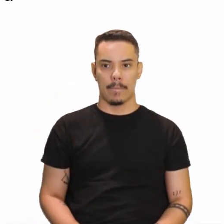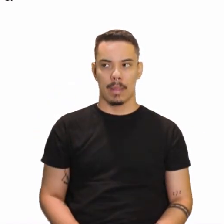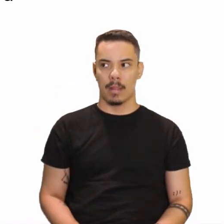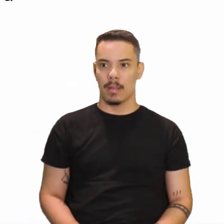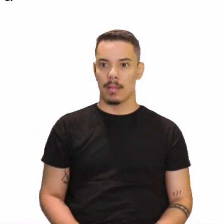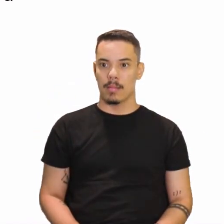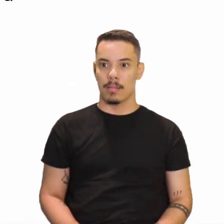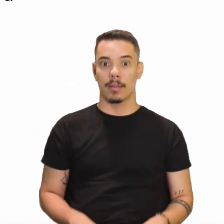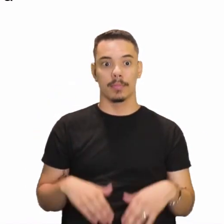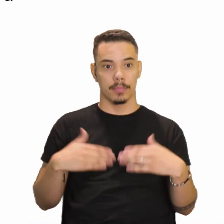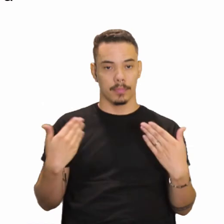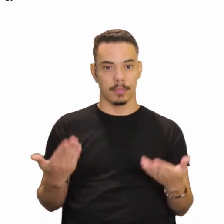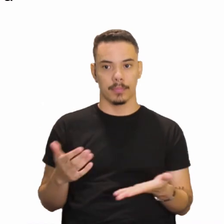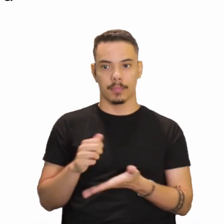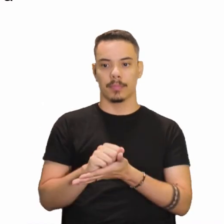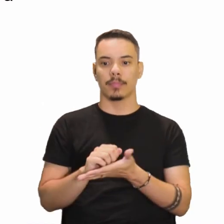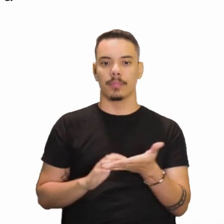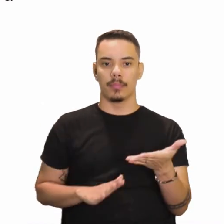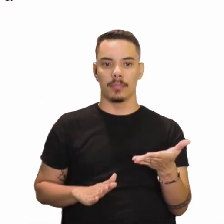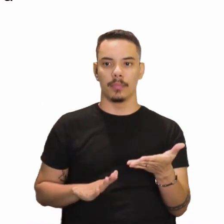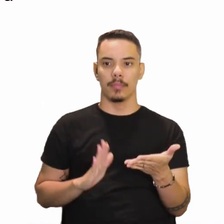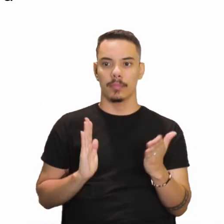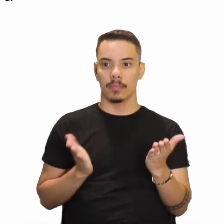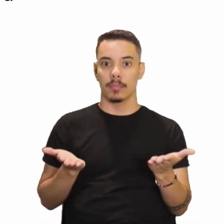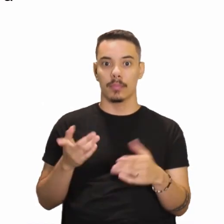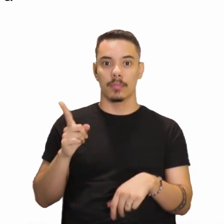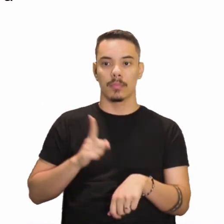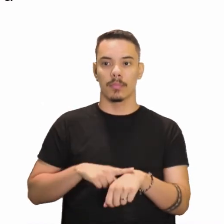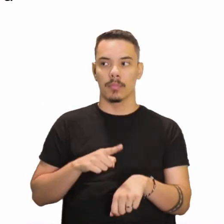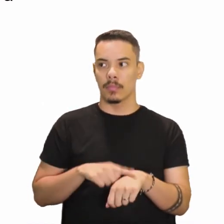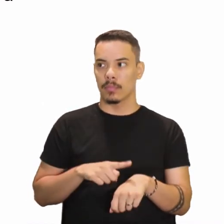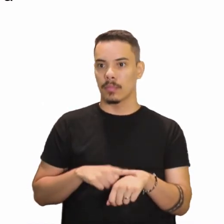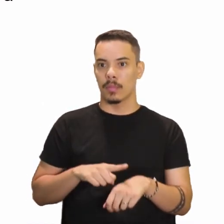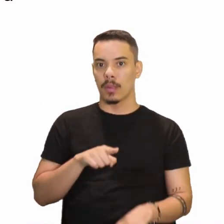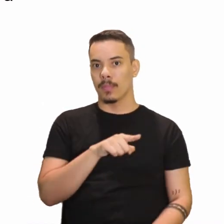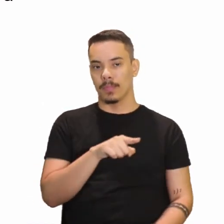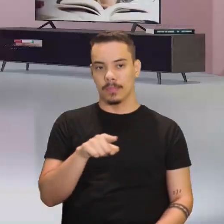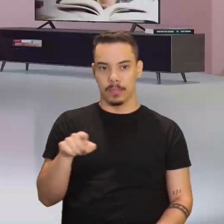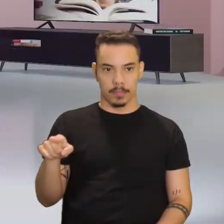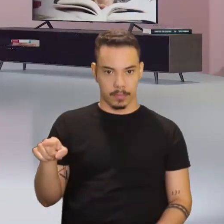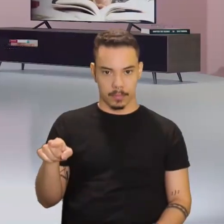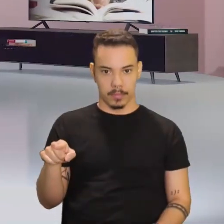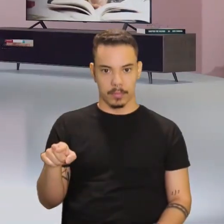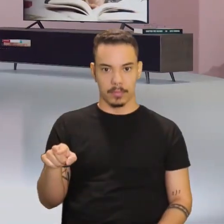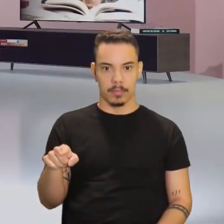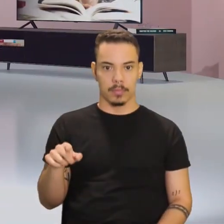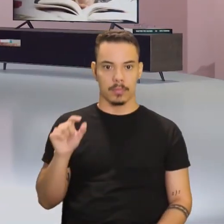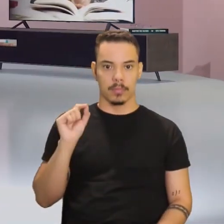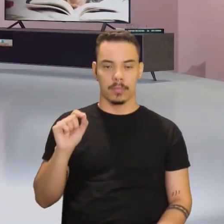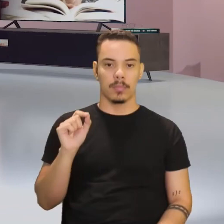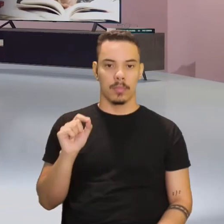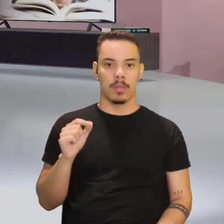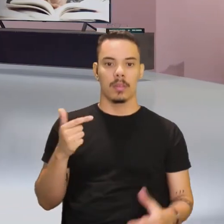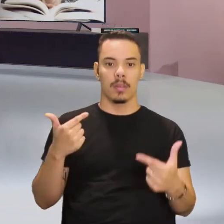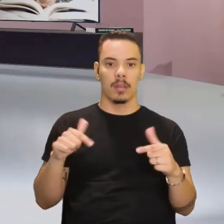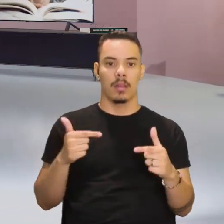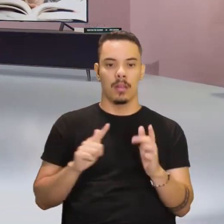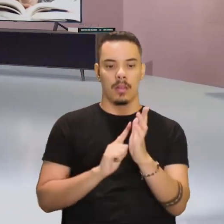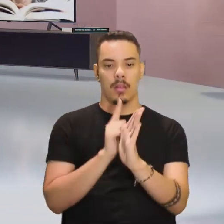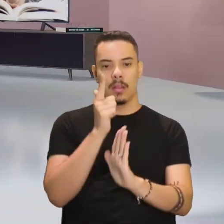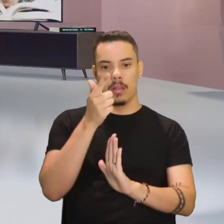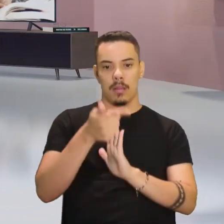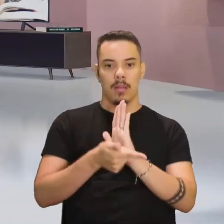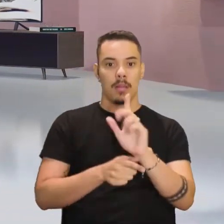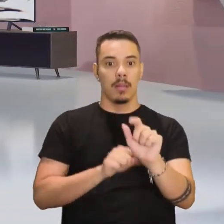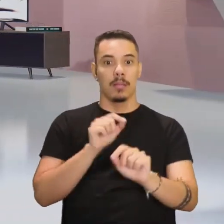essa questão da atividade e agora aquele momento para você que é o trabalhando gênero